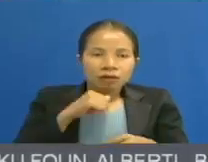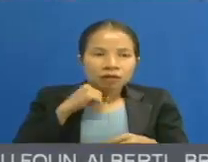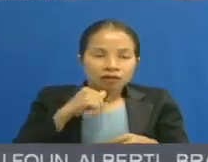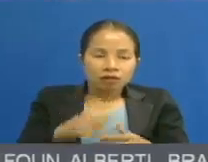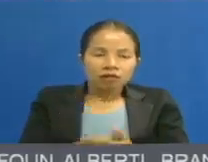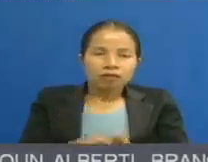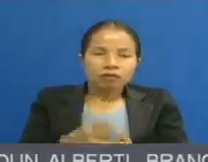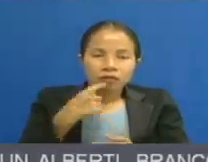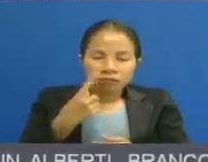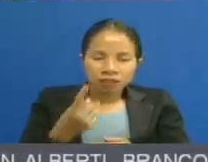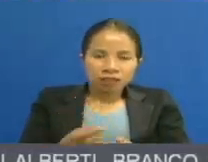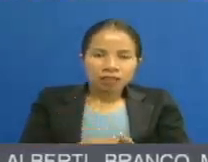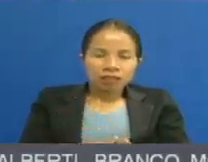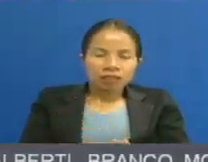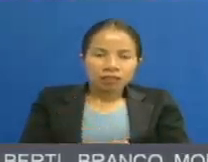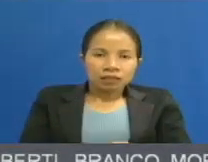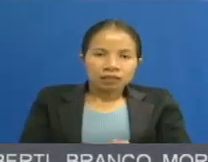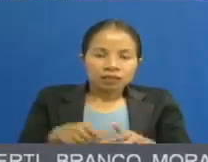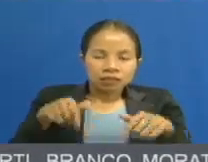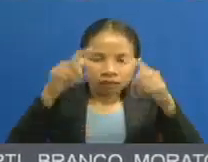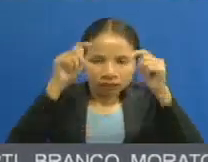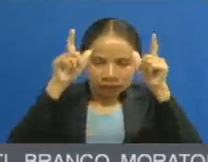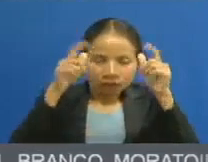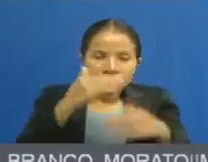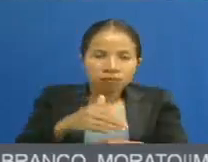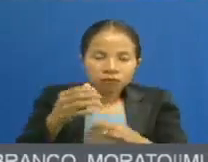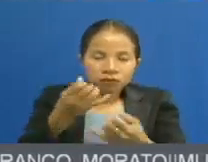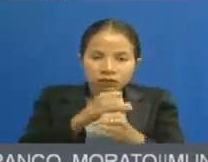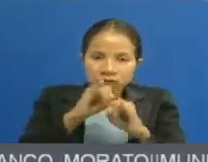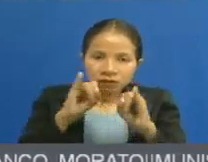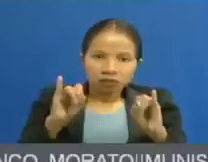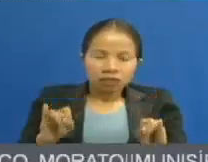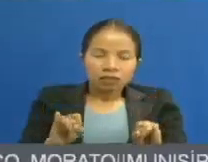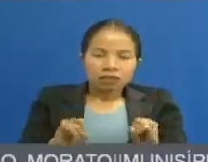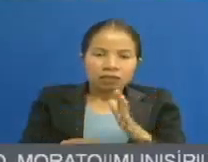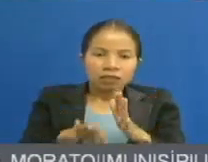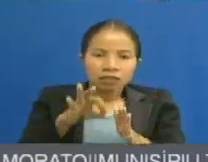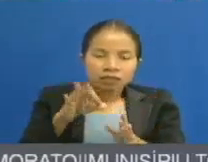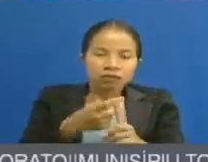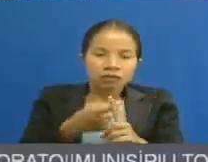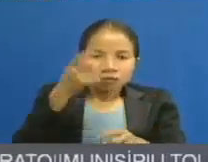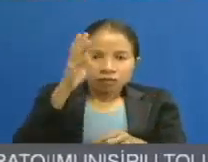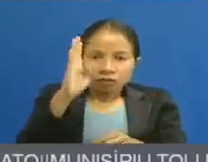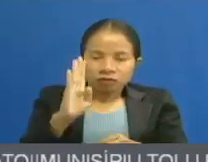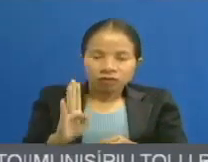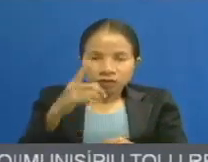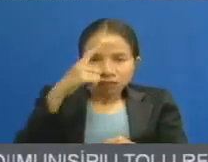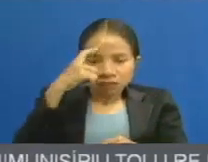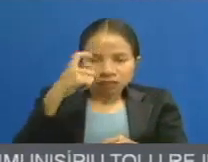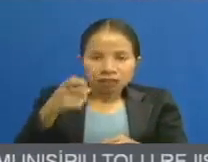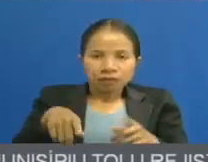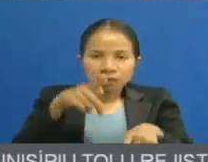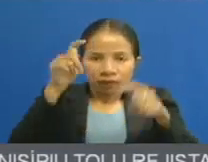Torune Haclean, experiência durante Timor, nia processo boa com Rasikan, reta na intervenção no Rússia Maroma. Tambane